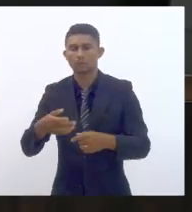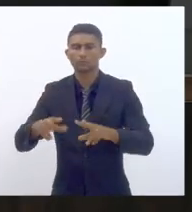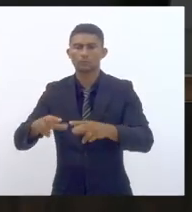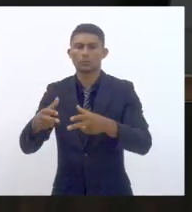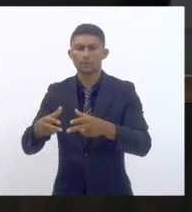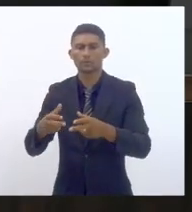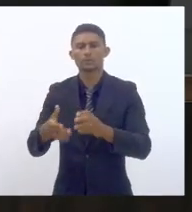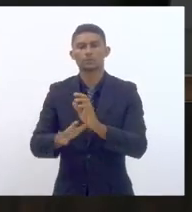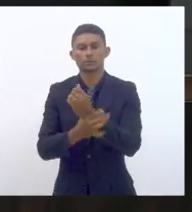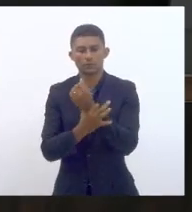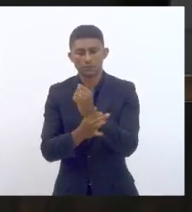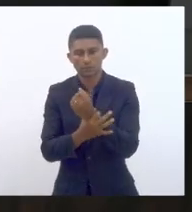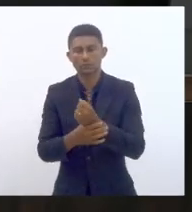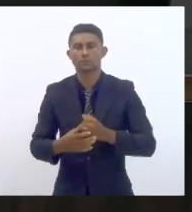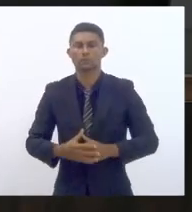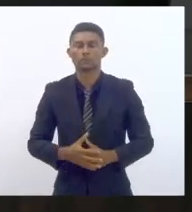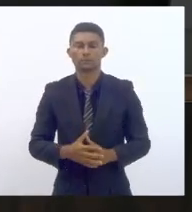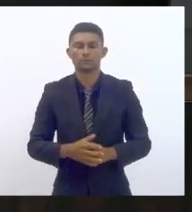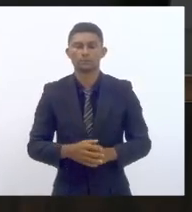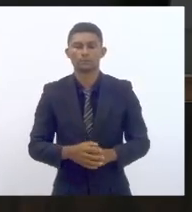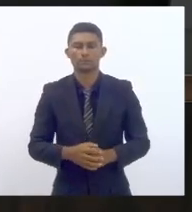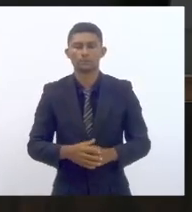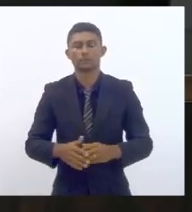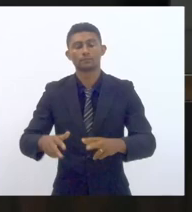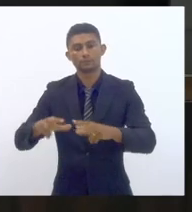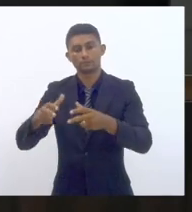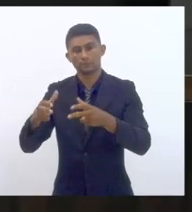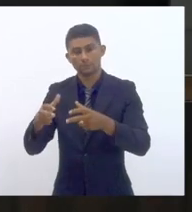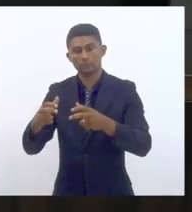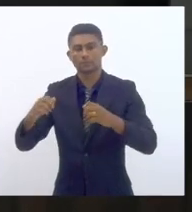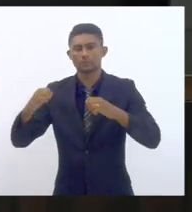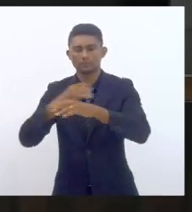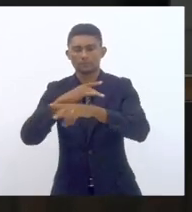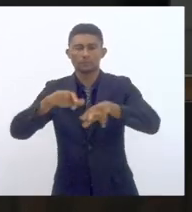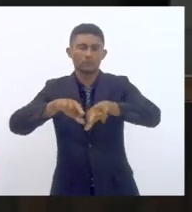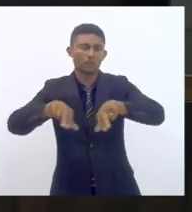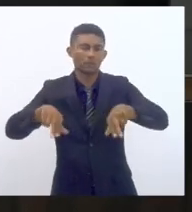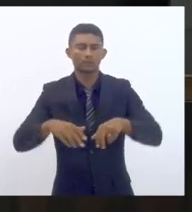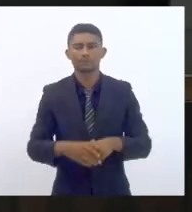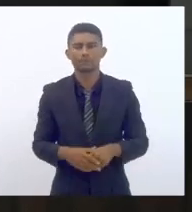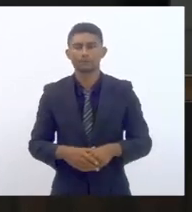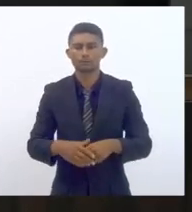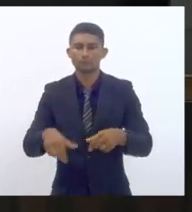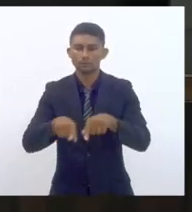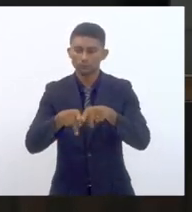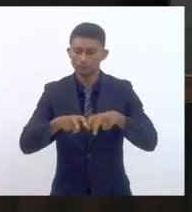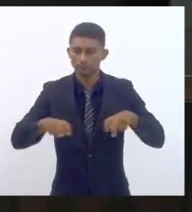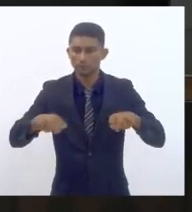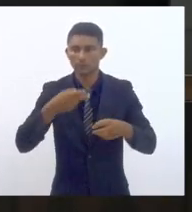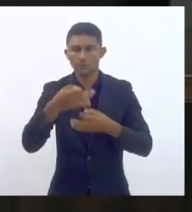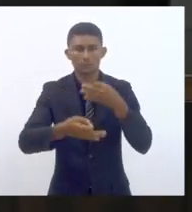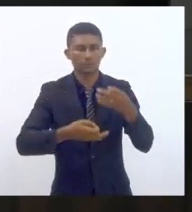segurança pública, de assuntos municipais, de orçamento e mesa diretora.